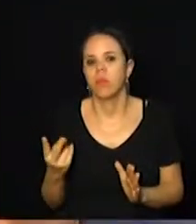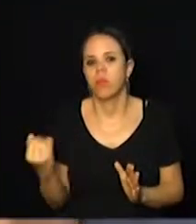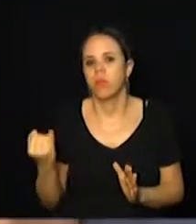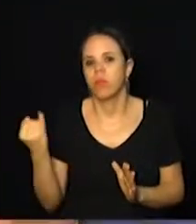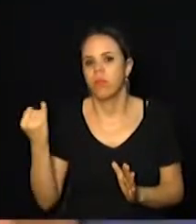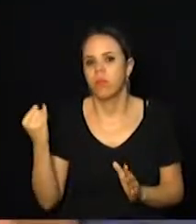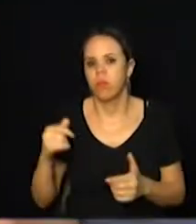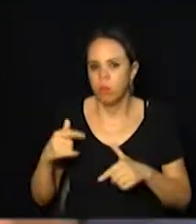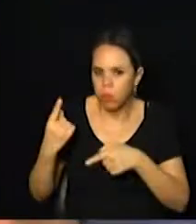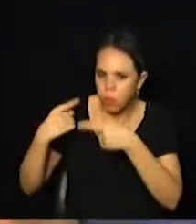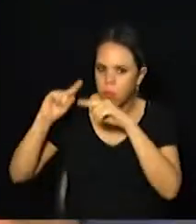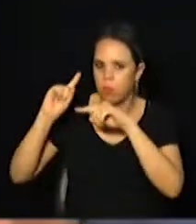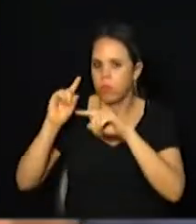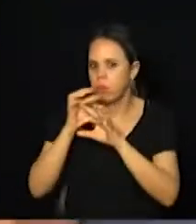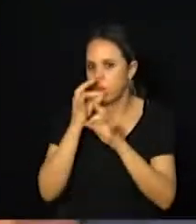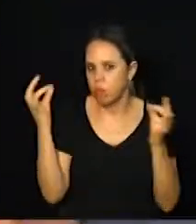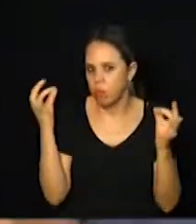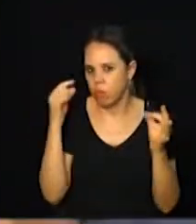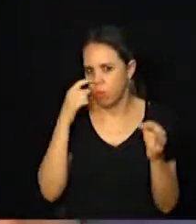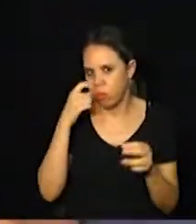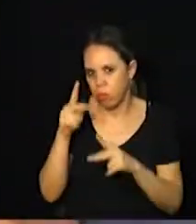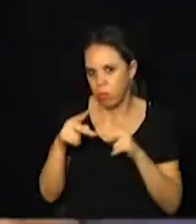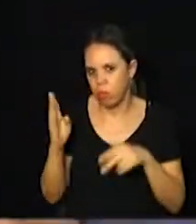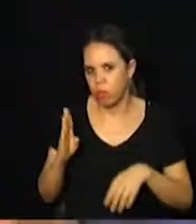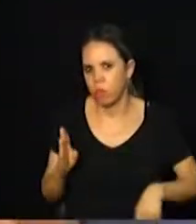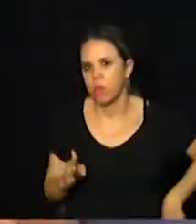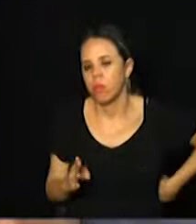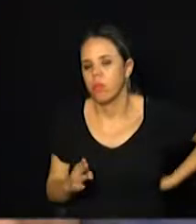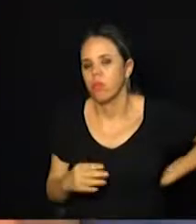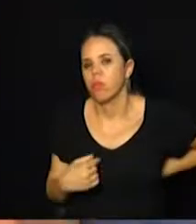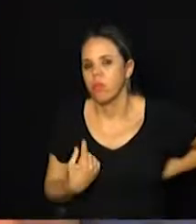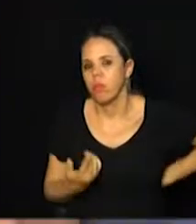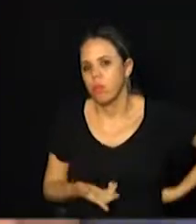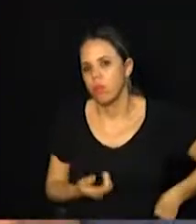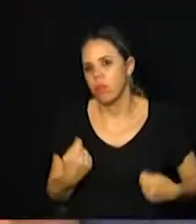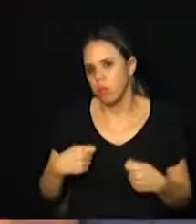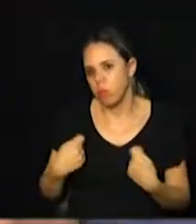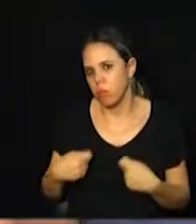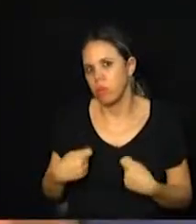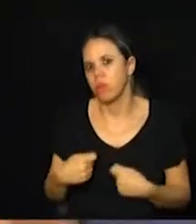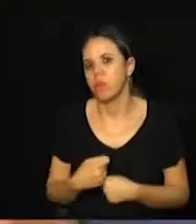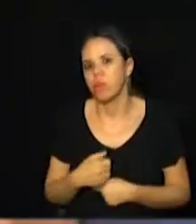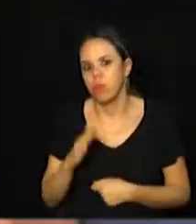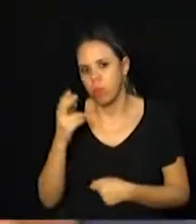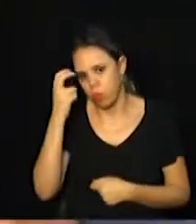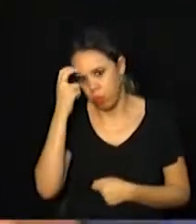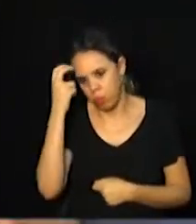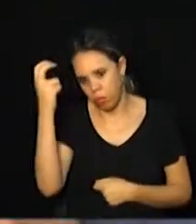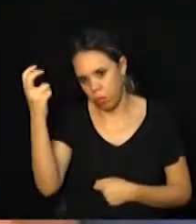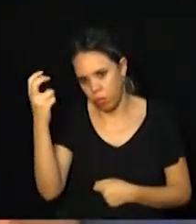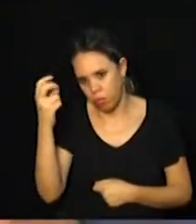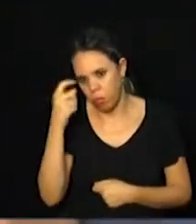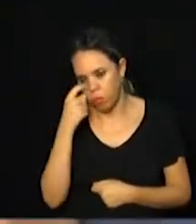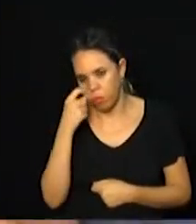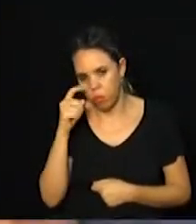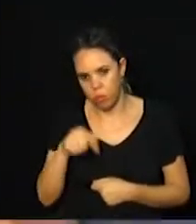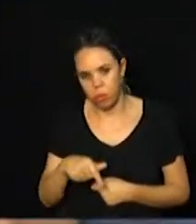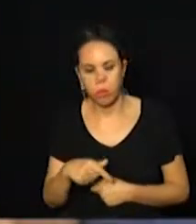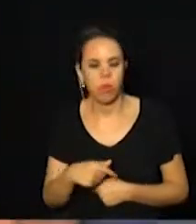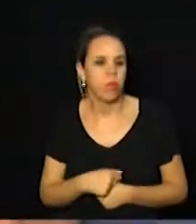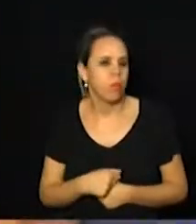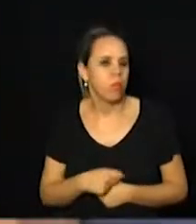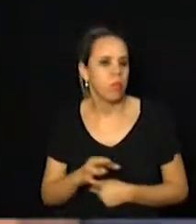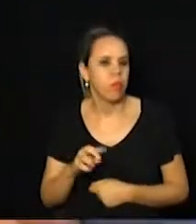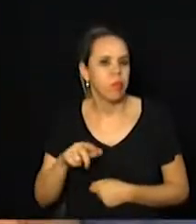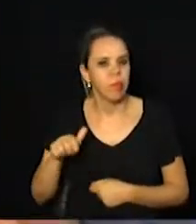categoria desempenha um serviço Fantástico para povo brasileiro está precisando um pouco de Sabedoria e é isso que